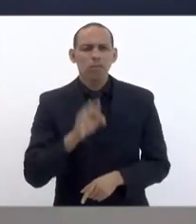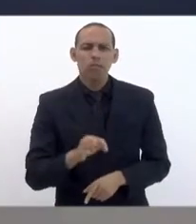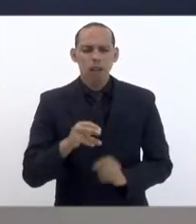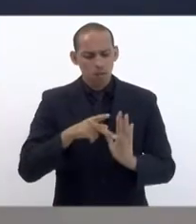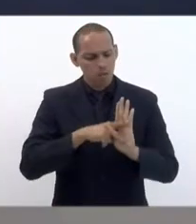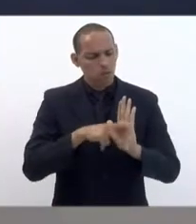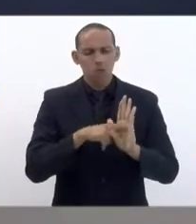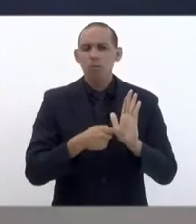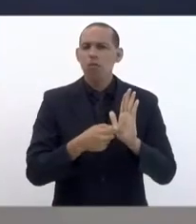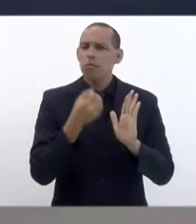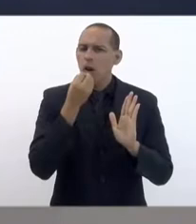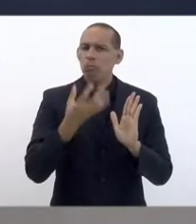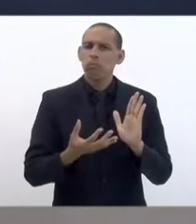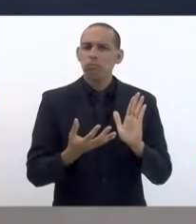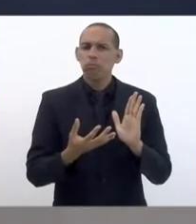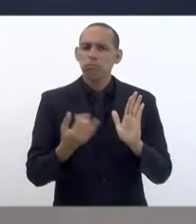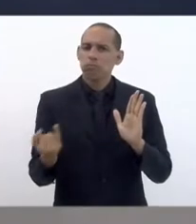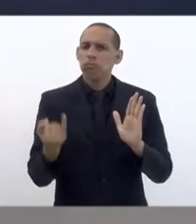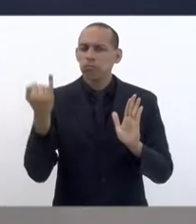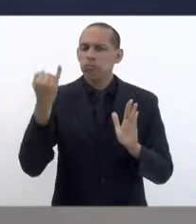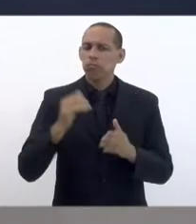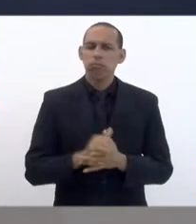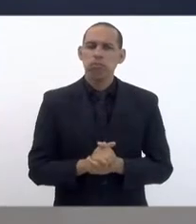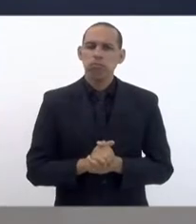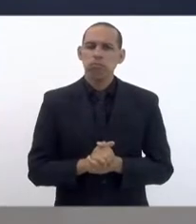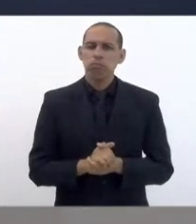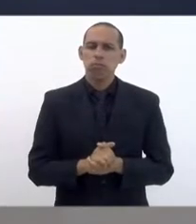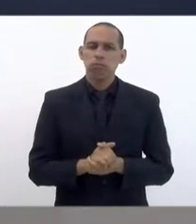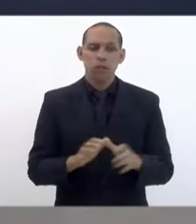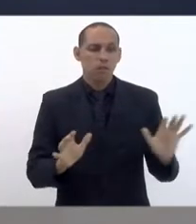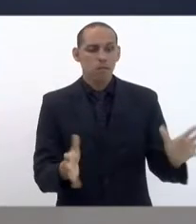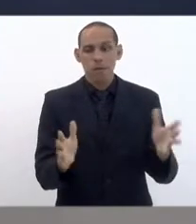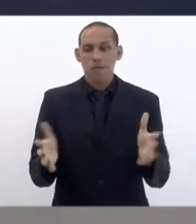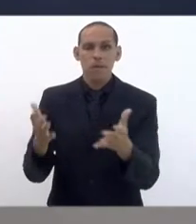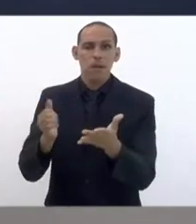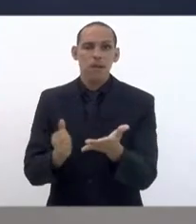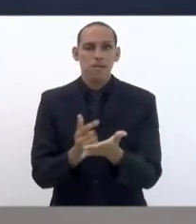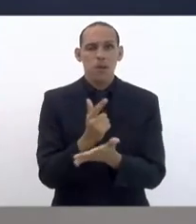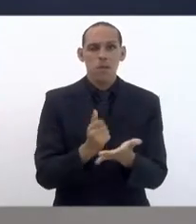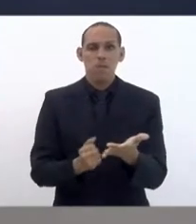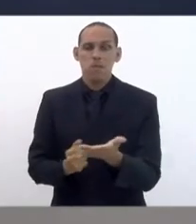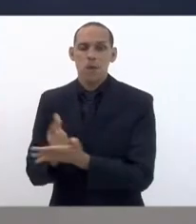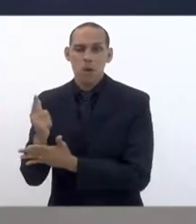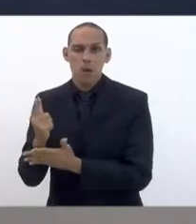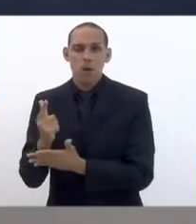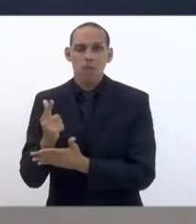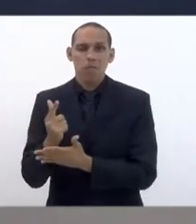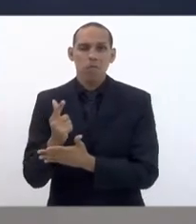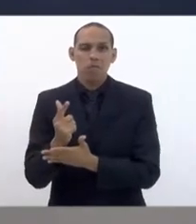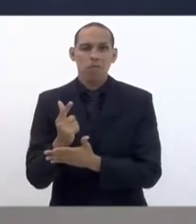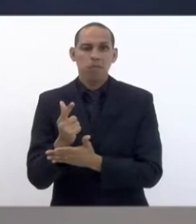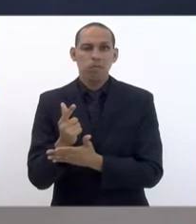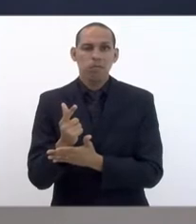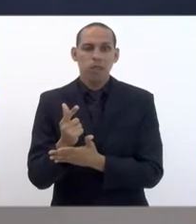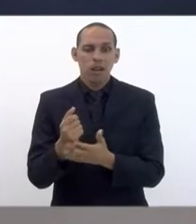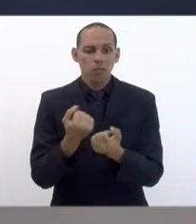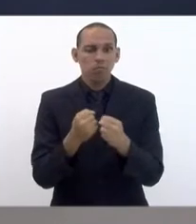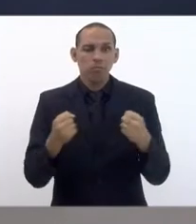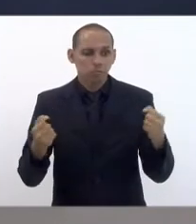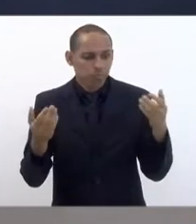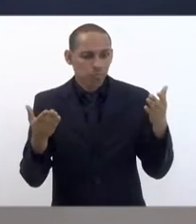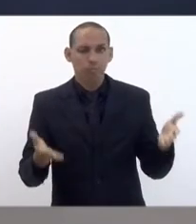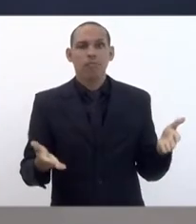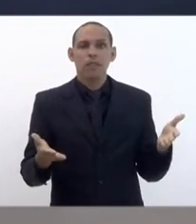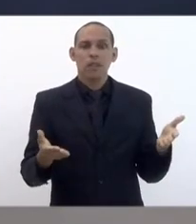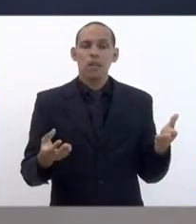bom. É muito importante. Incentivar que a compra desta monta, deste tamanho, também seja para a